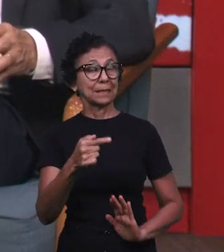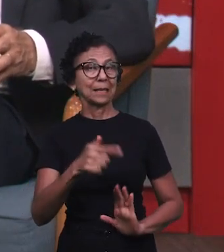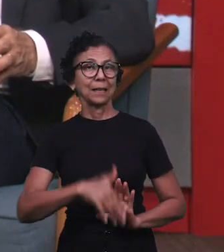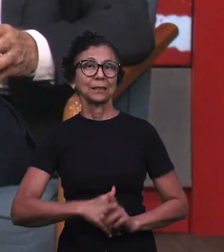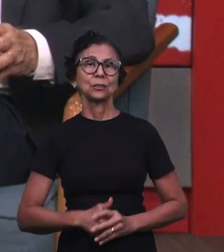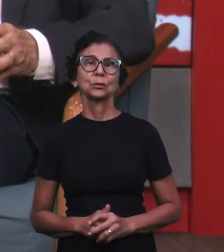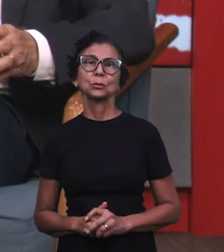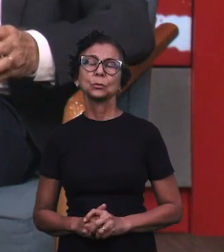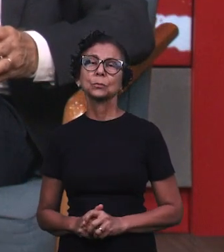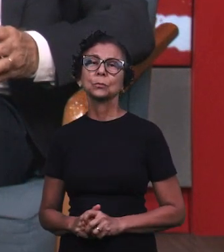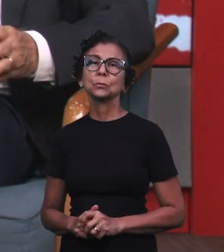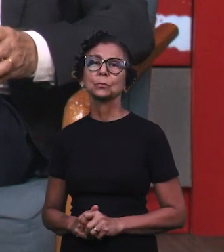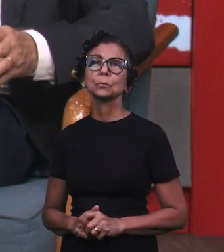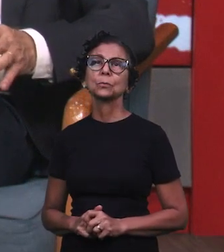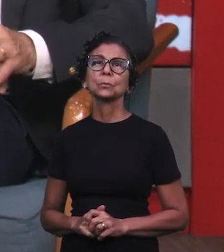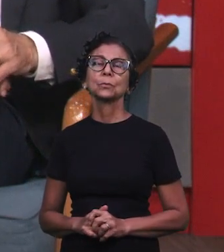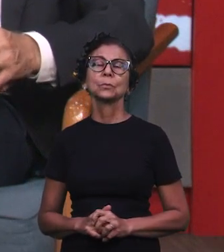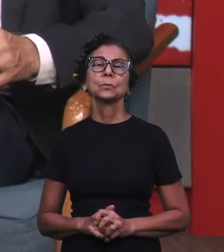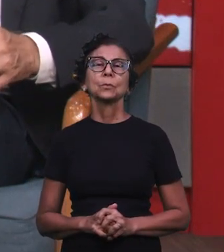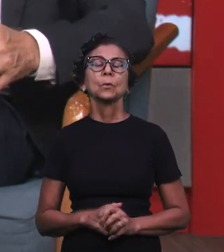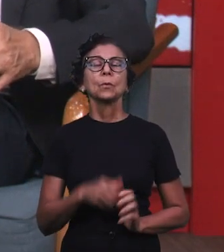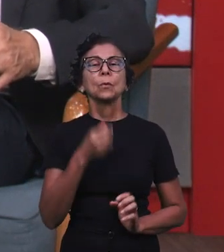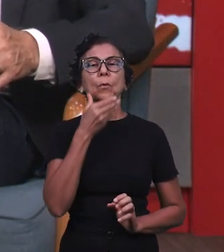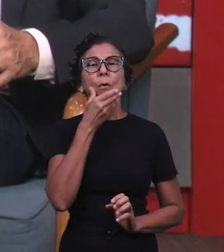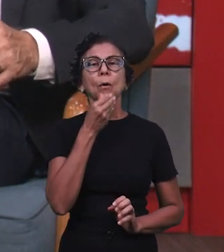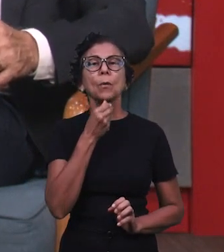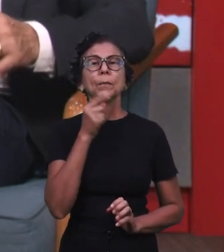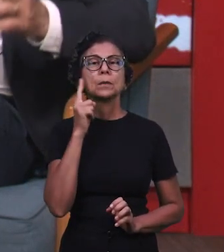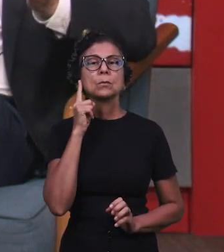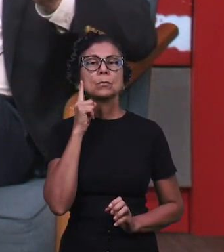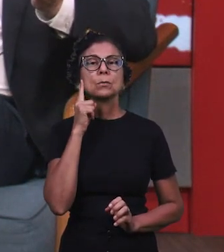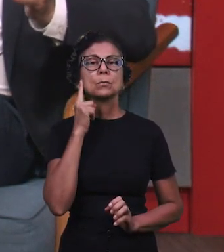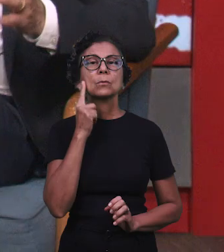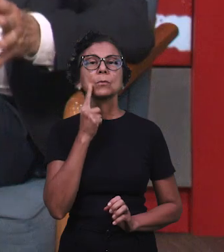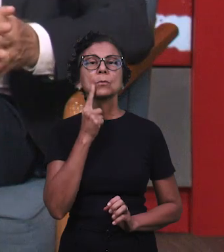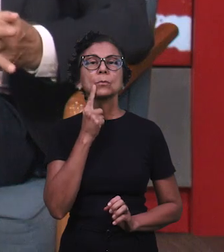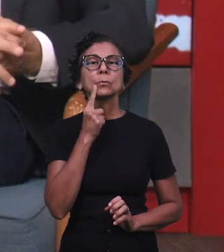é a cura do surdo.